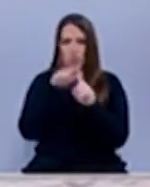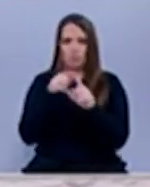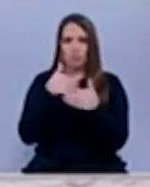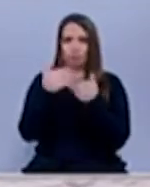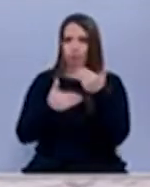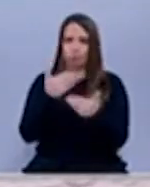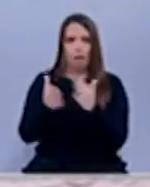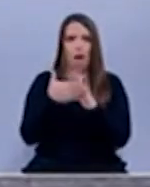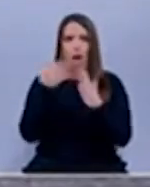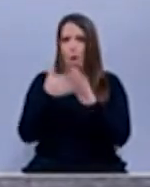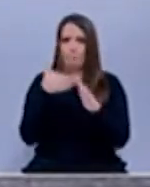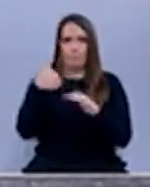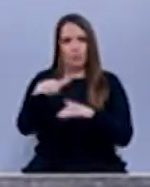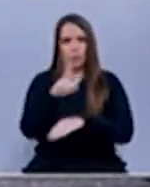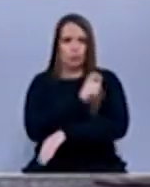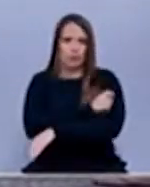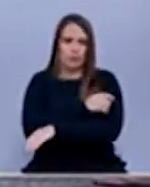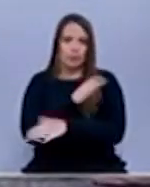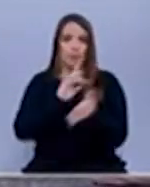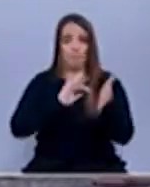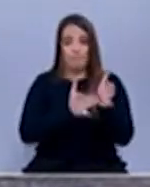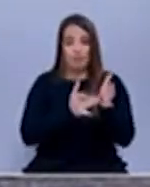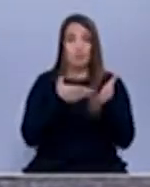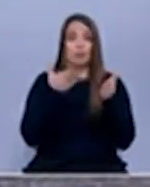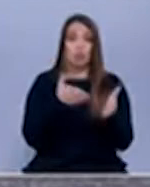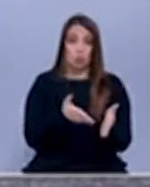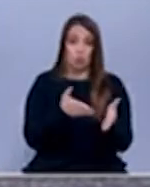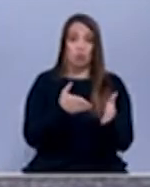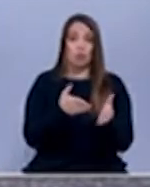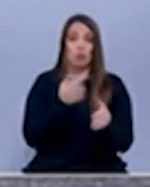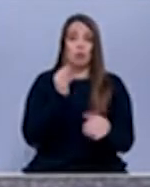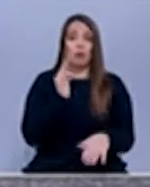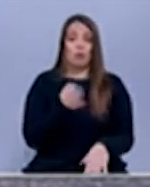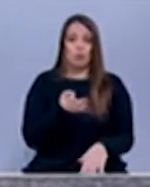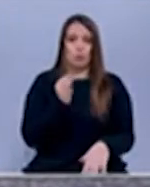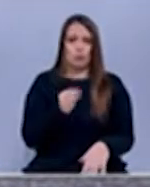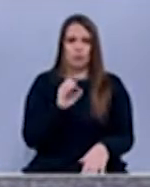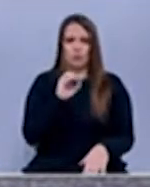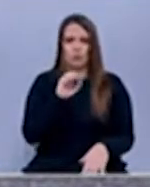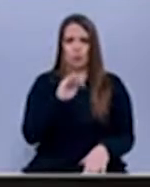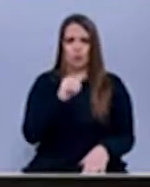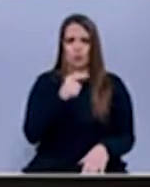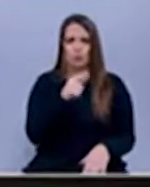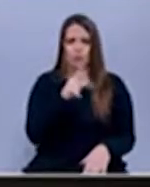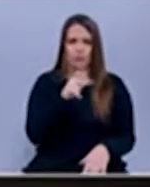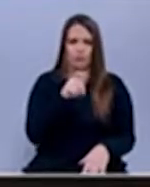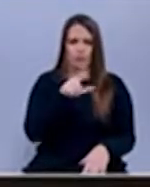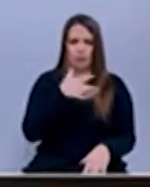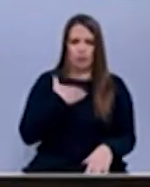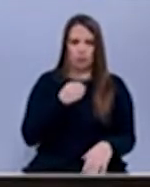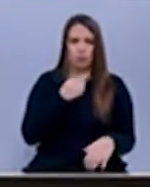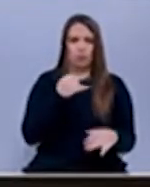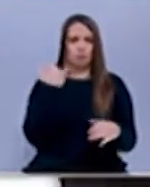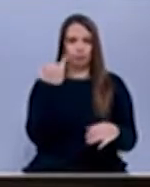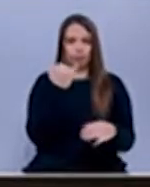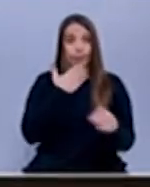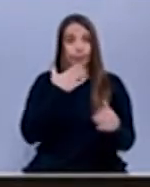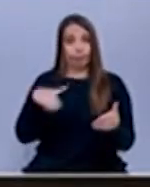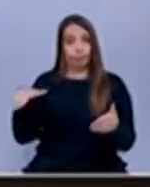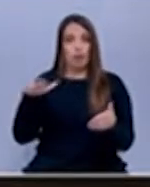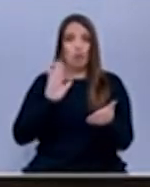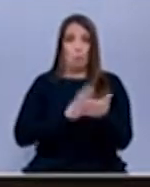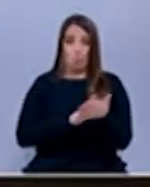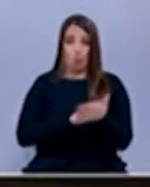a campanha de vacinação. O Brasil vai ajudar, a Fundação Oswaldo Cruz, instituição científica de referência, vai